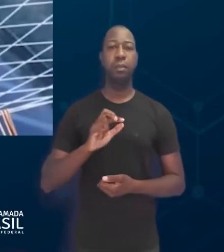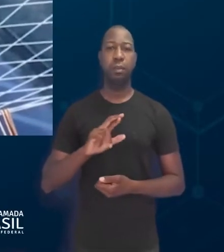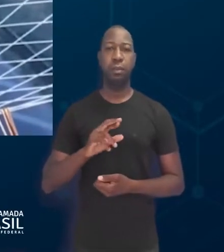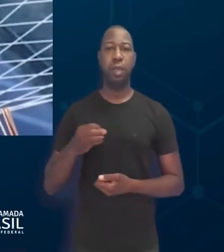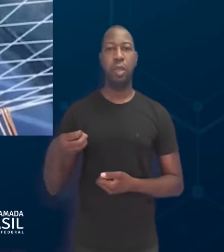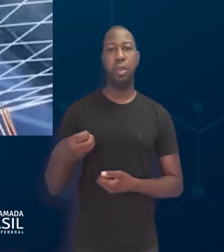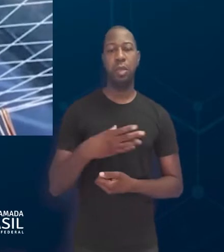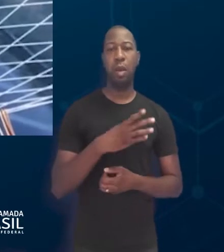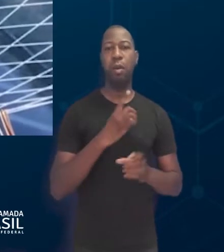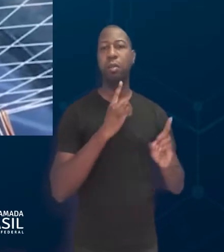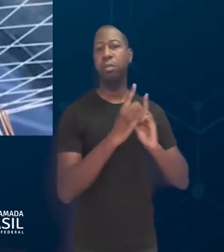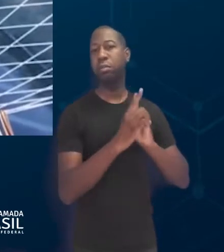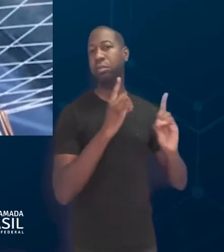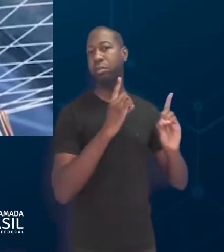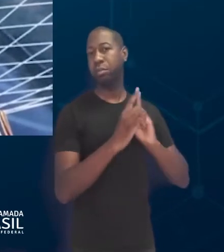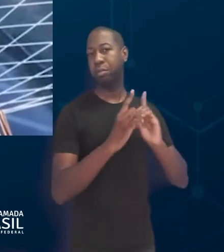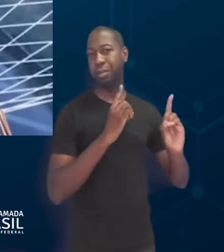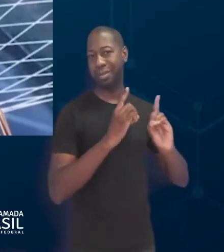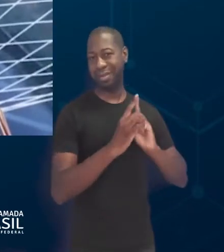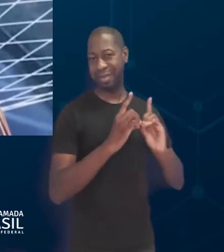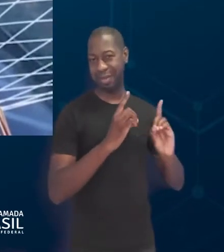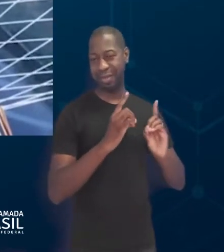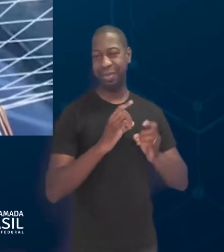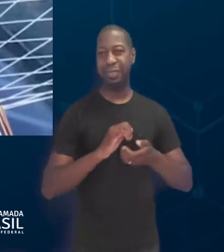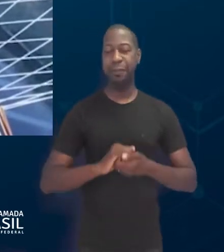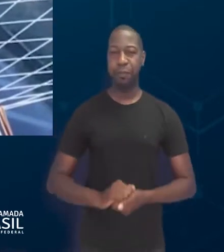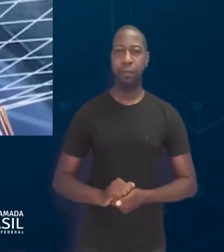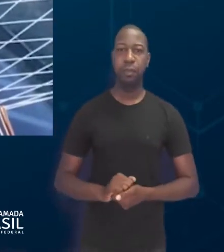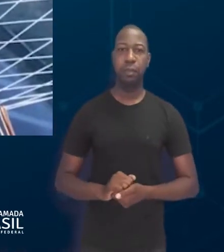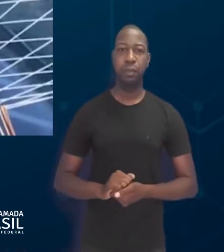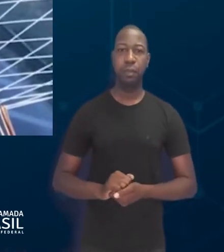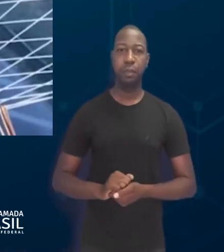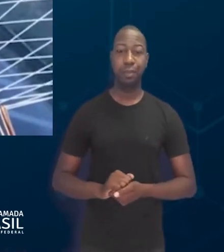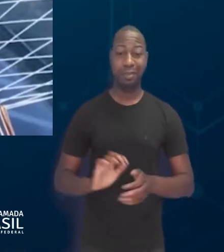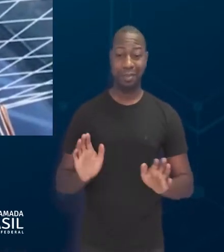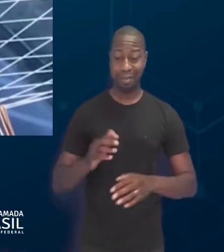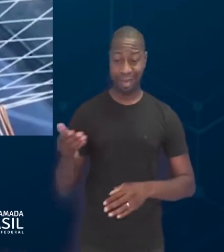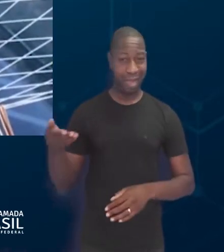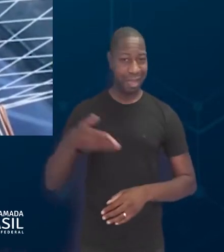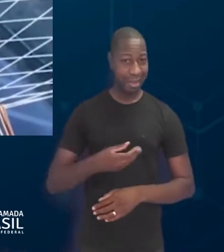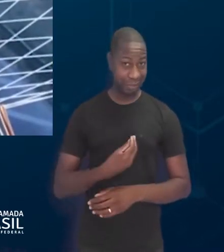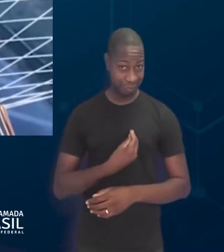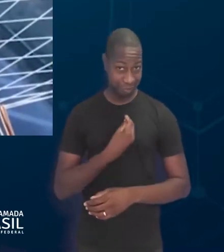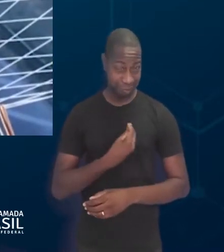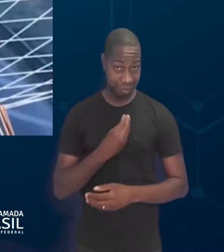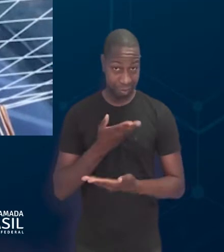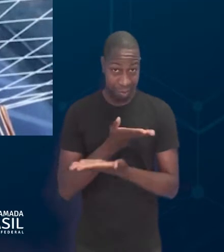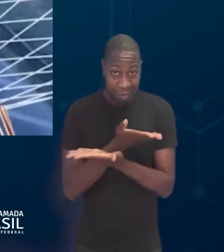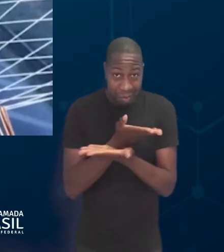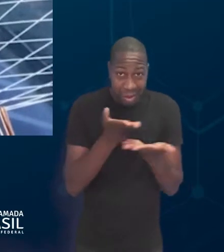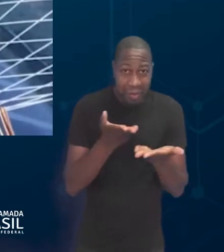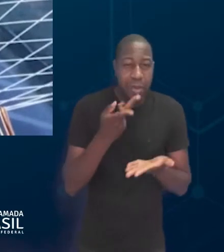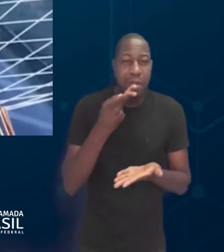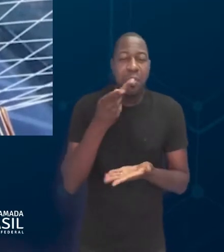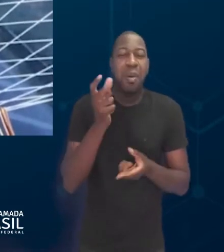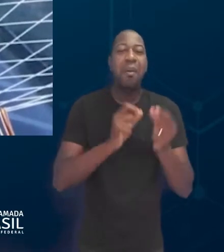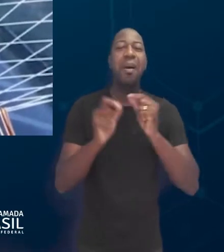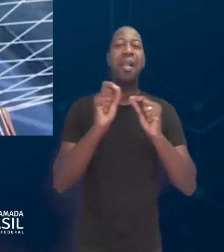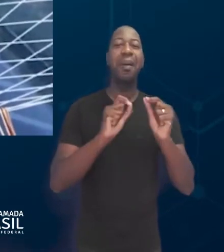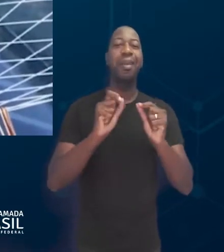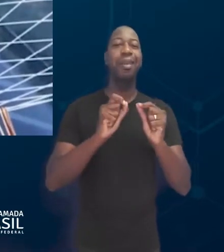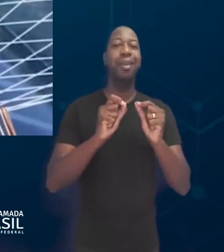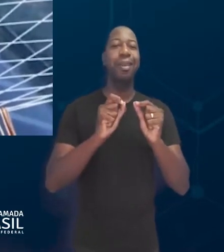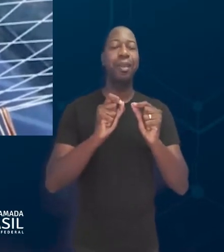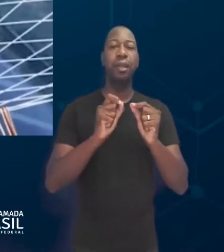Carla Fornazaro, sou a diretora-presidente da Nova Dutra e estou passando aqui para falar com todos vocês da importância